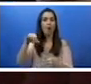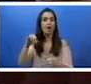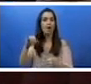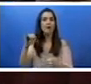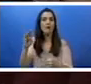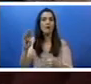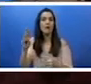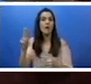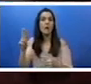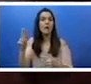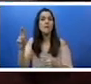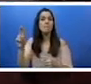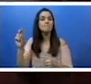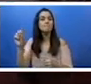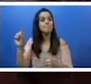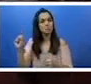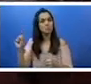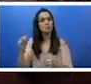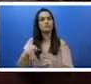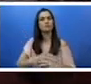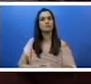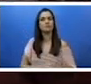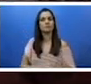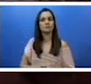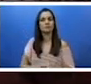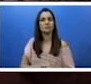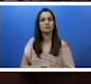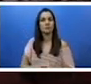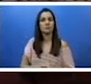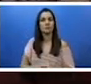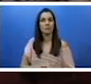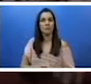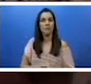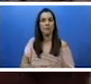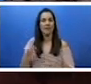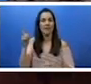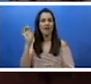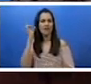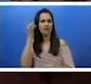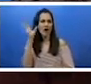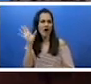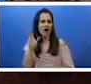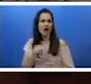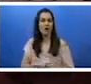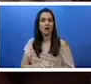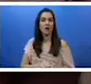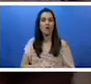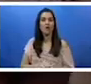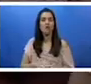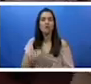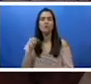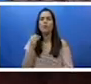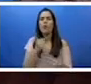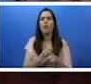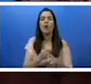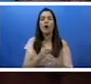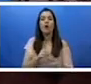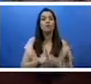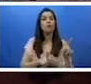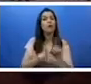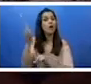Ônibus. Agora o último desafio. Esse é fácil. Aonde está escrito